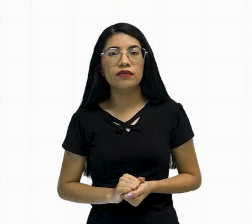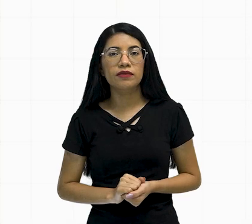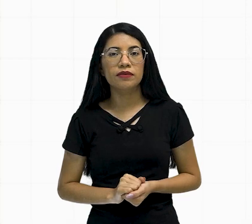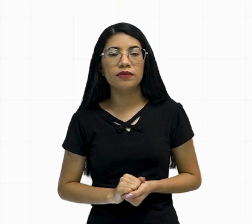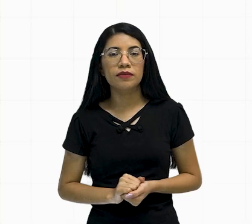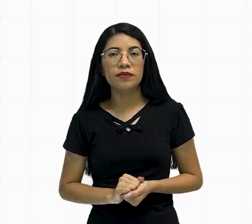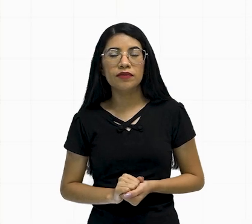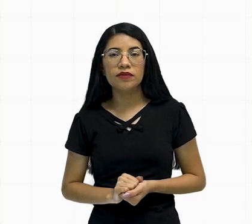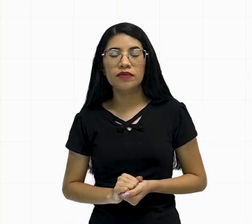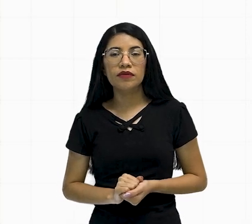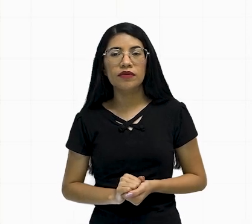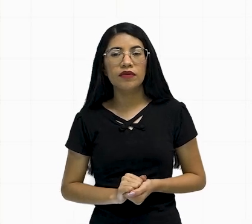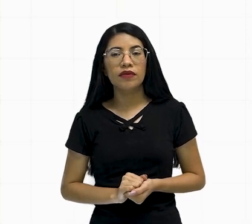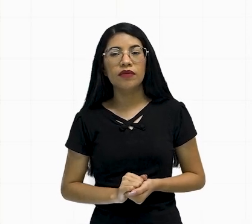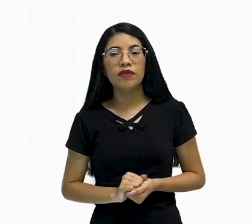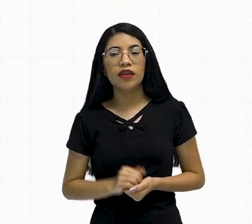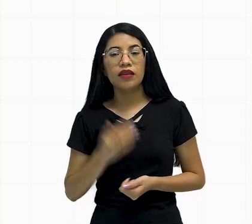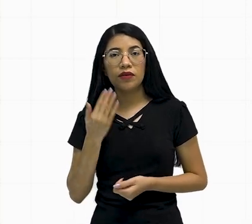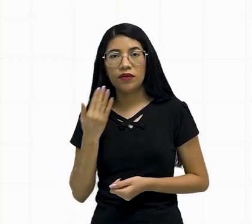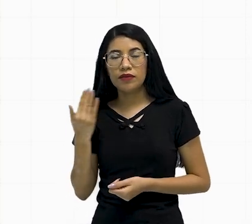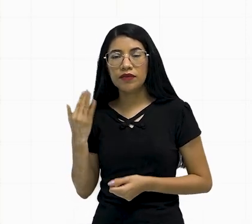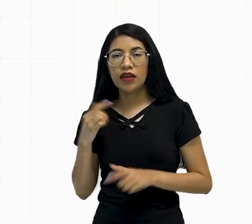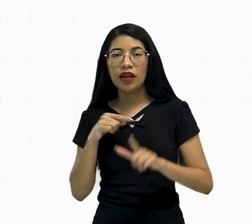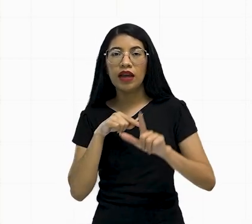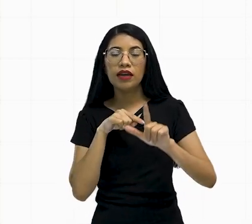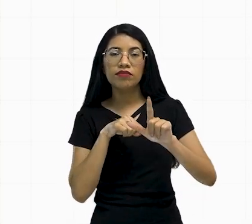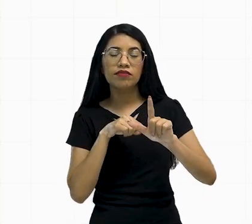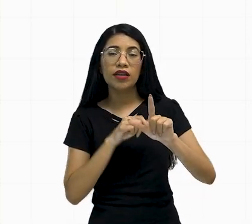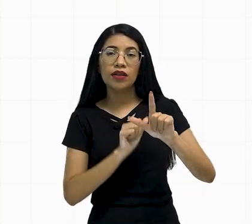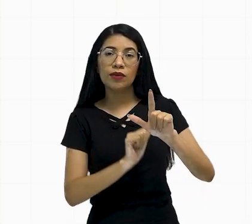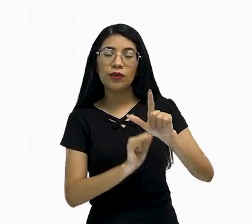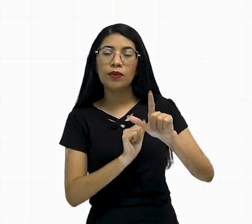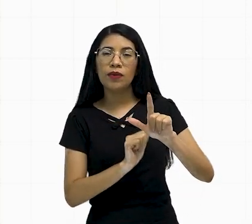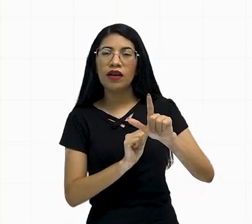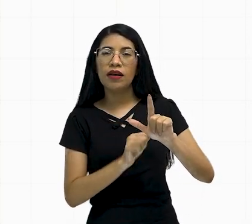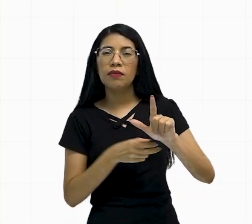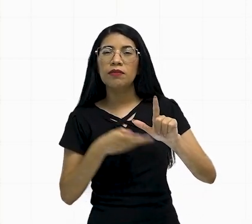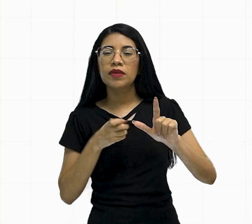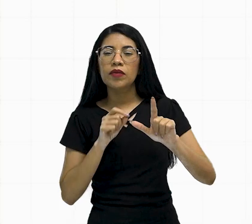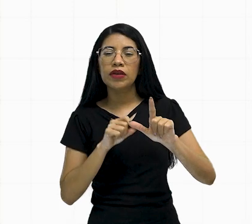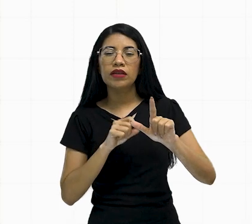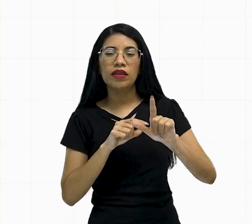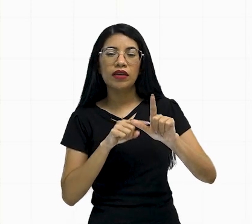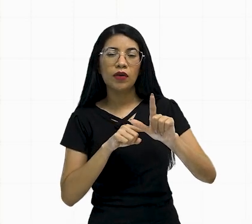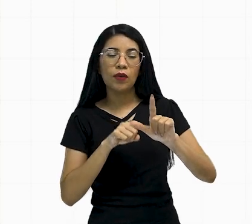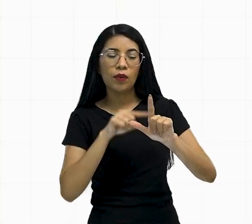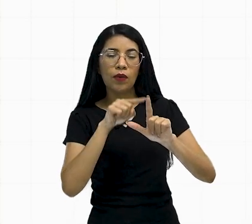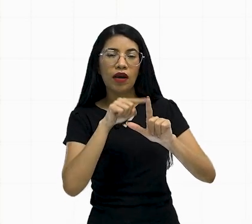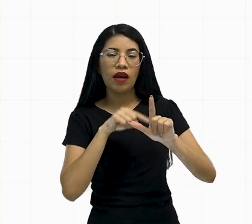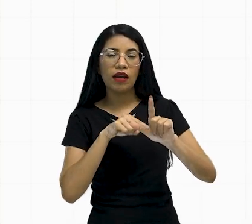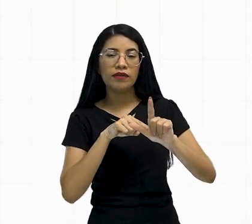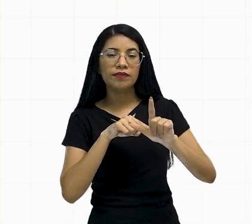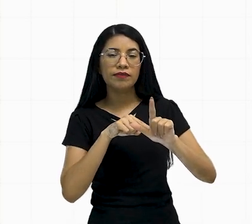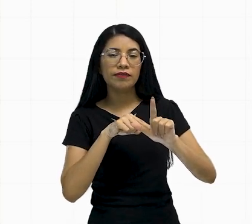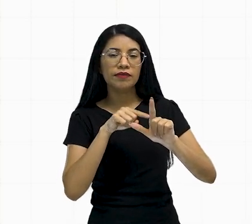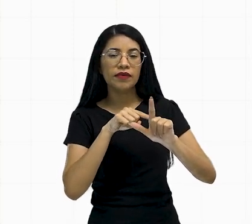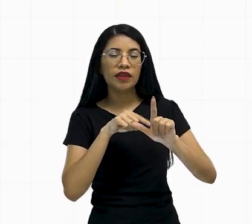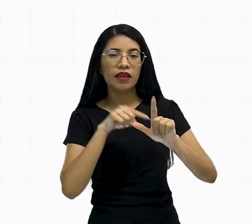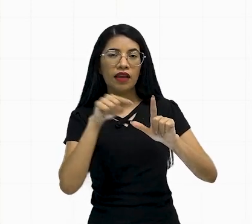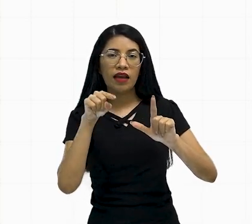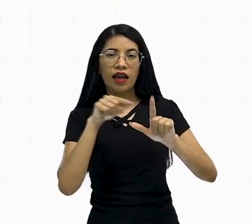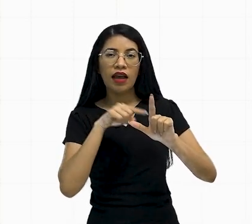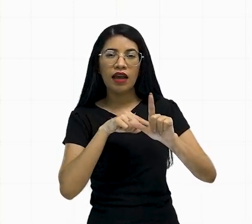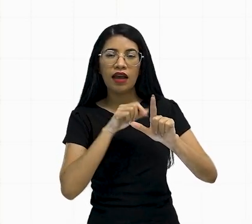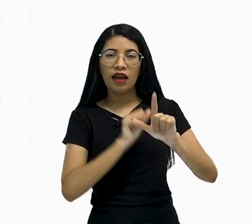Então, aqui do vértice A, repare que nós temos o segmento de reta AD, que é a altura onde